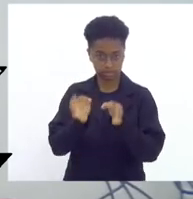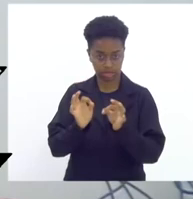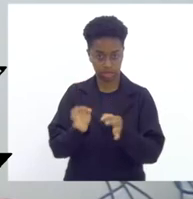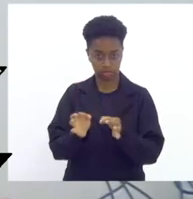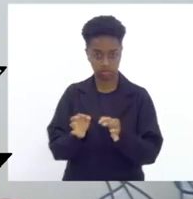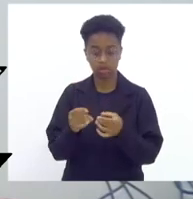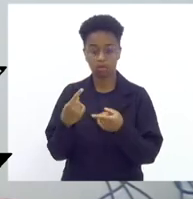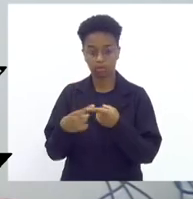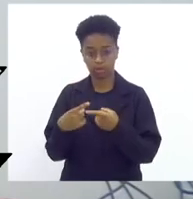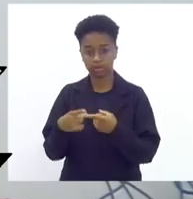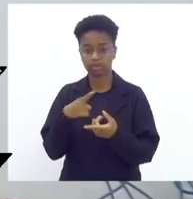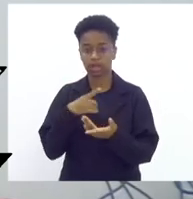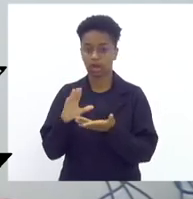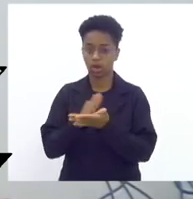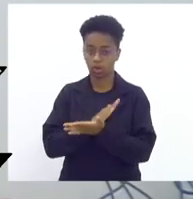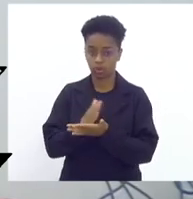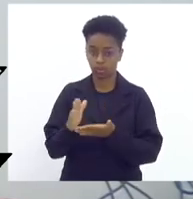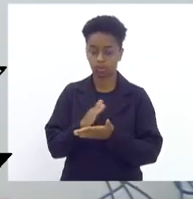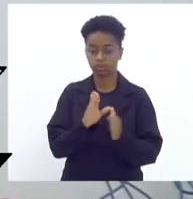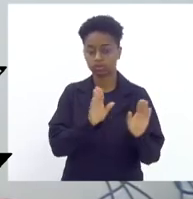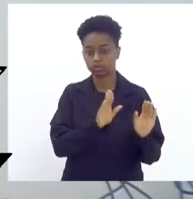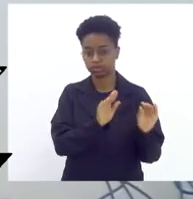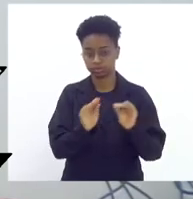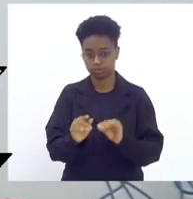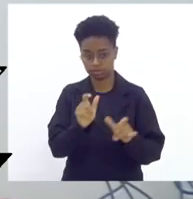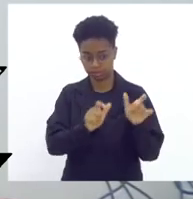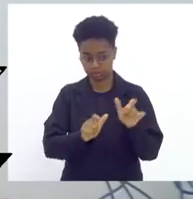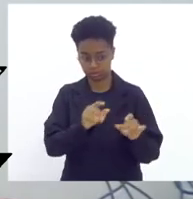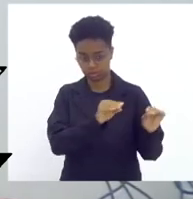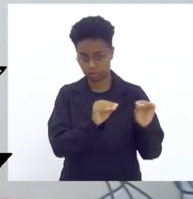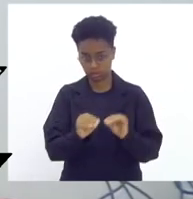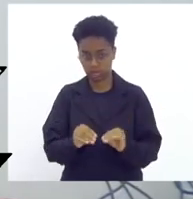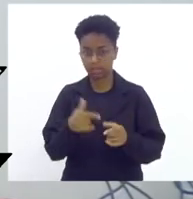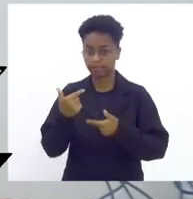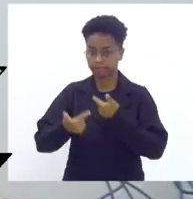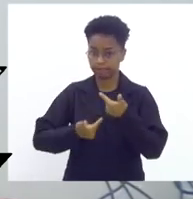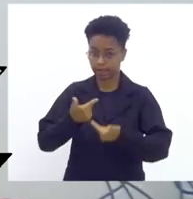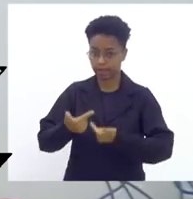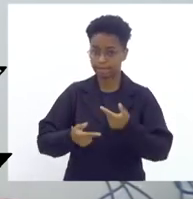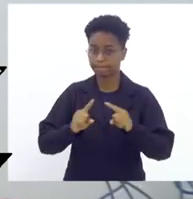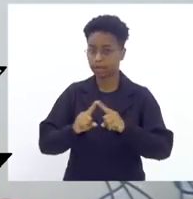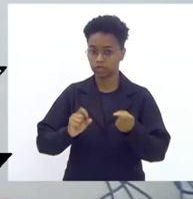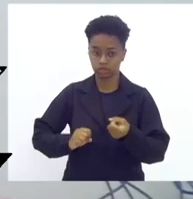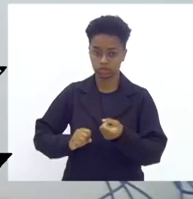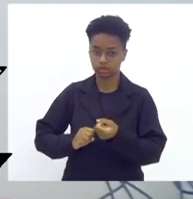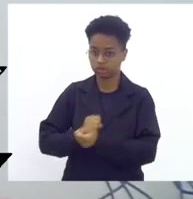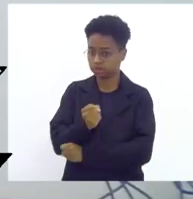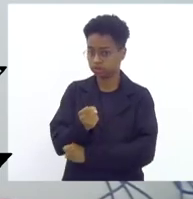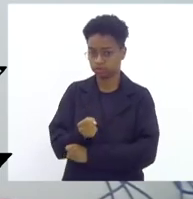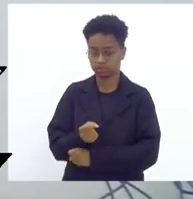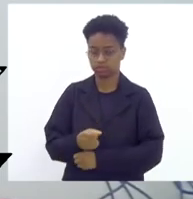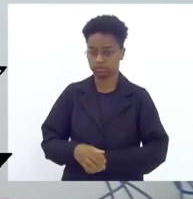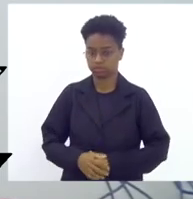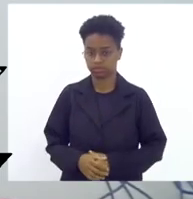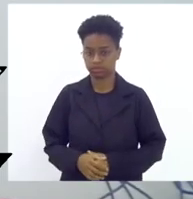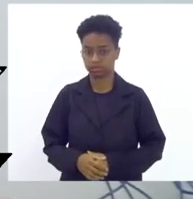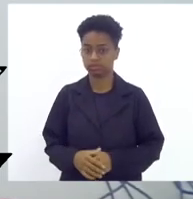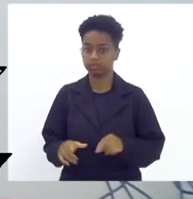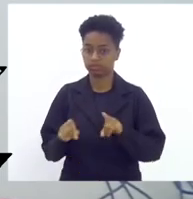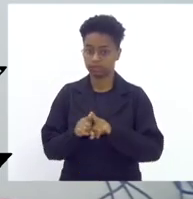tem muitos imigrantes aqui tá fazendo trabalho Isso é ser muito explorado o tempo de